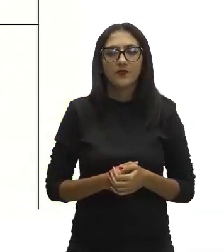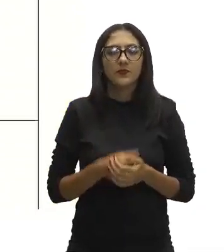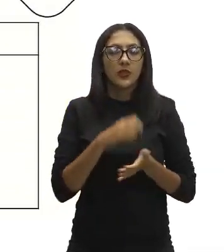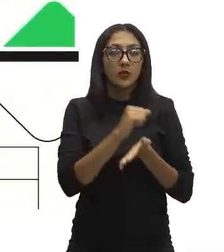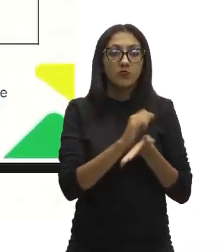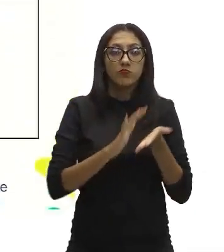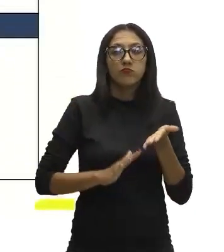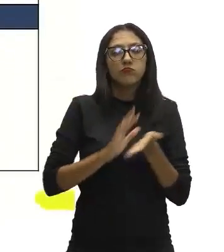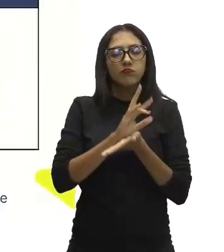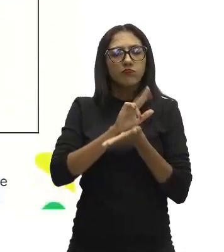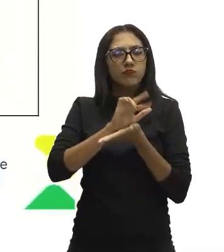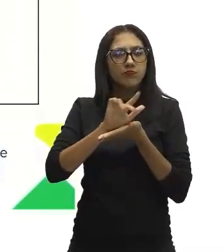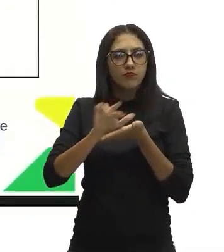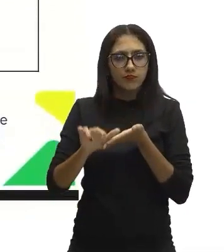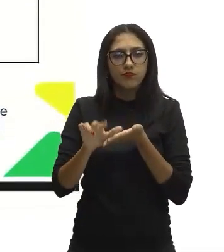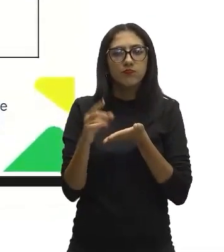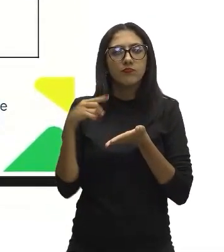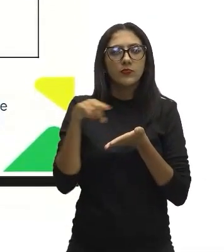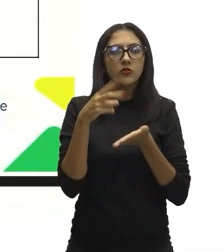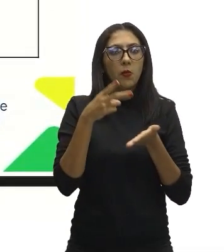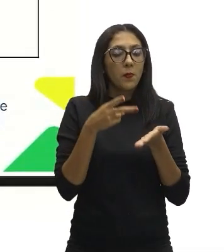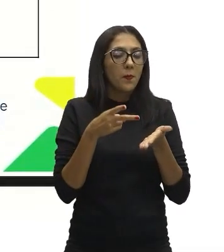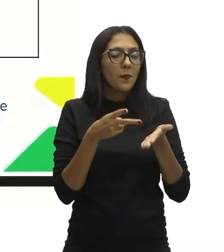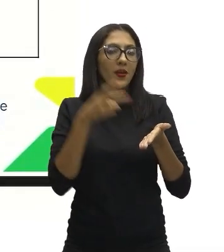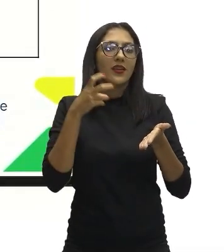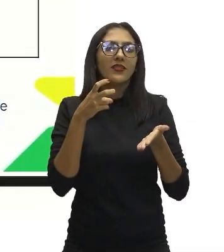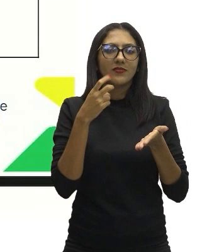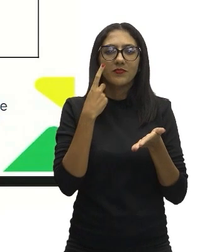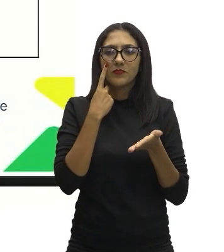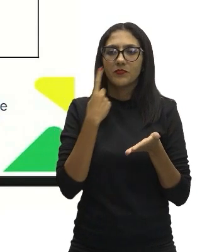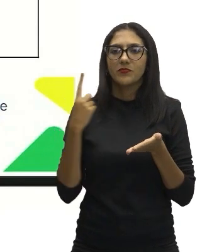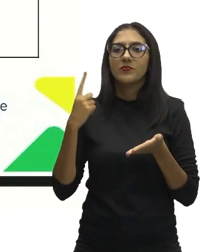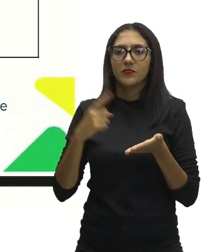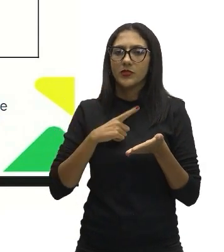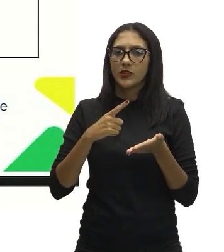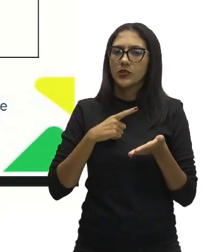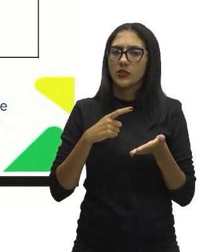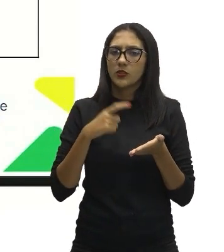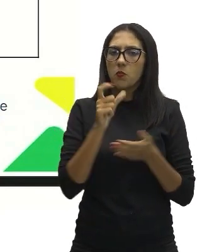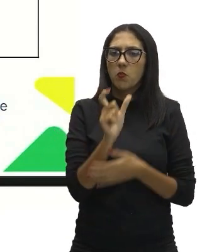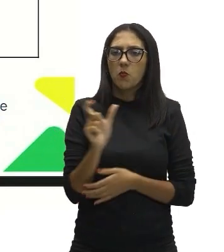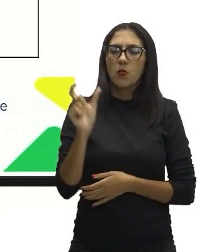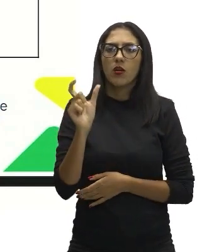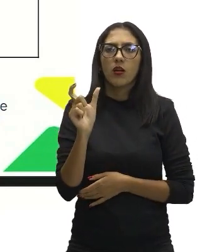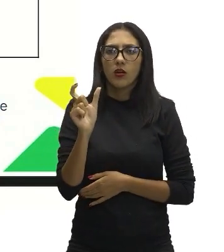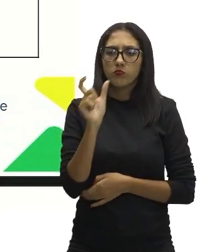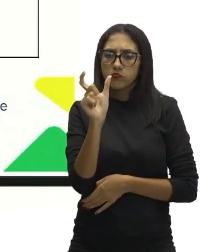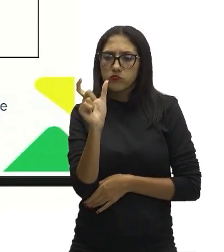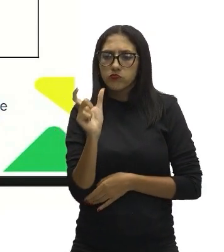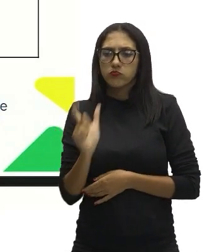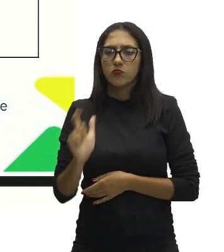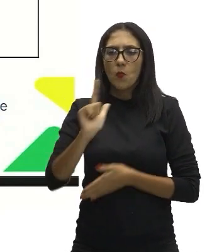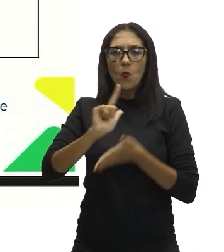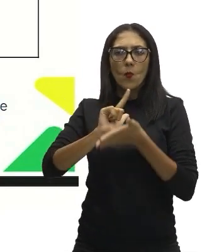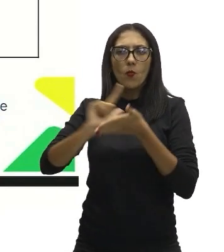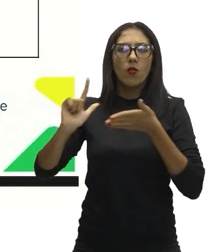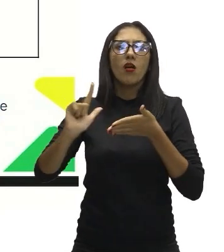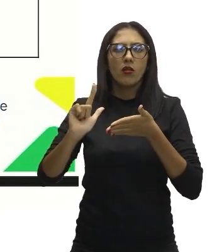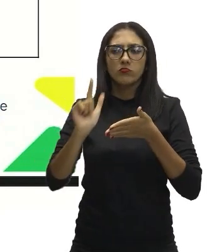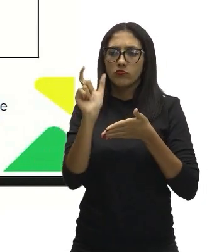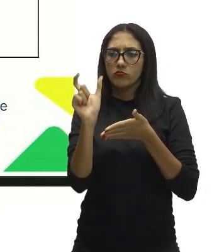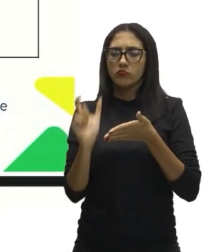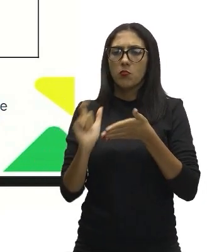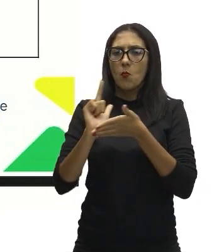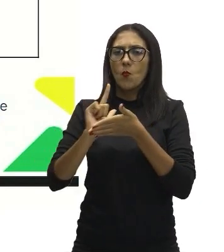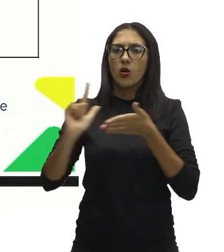Vocês vão perceber que aí tem um campo que ele vai estar em branco, 2 campos que estarão em branco, não é? Ou vai